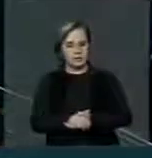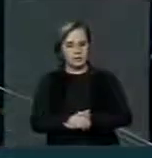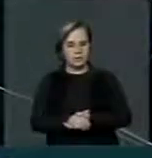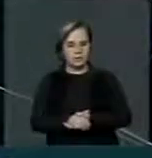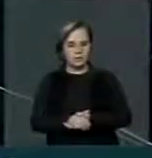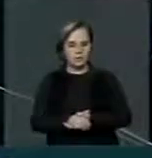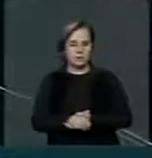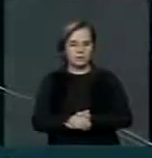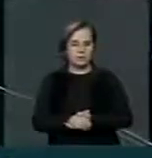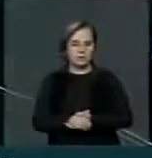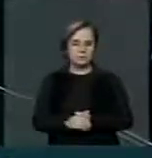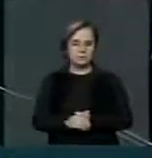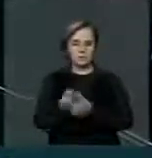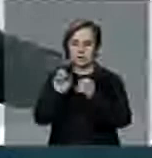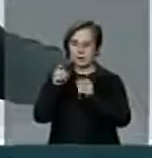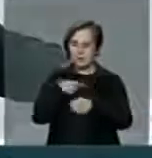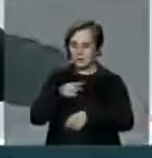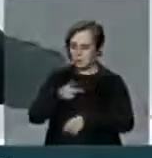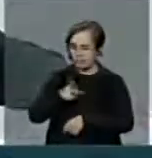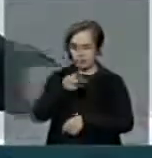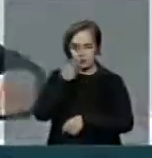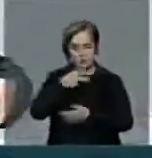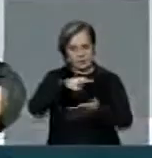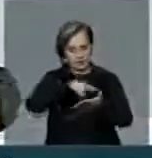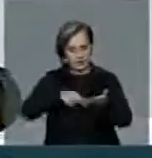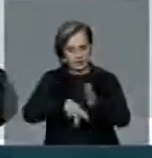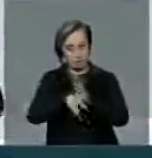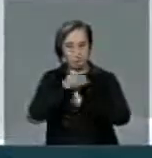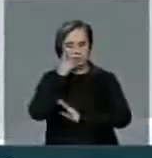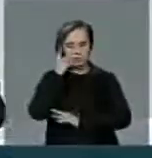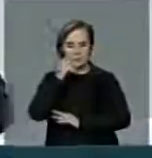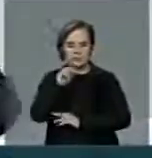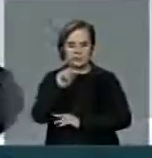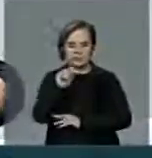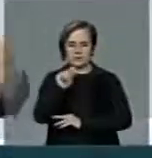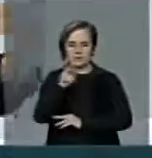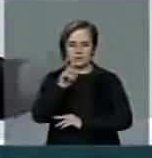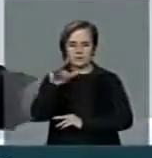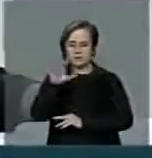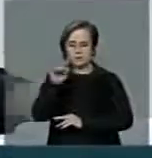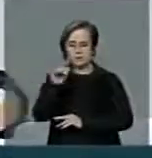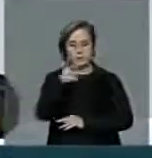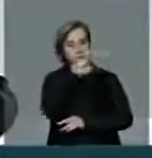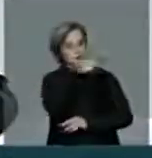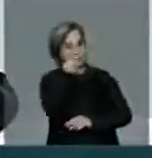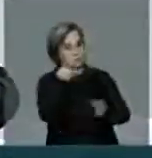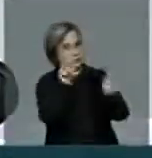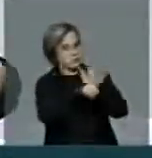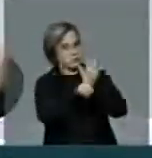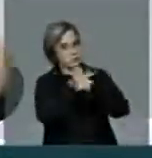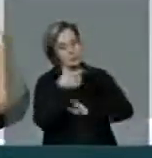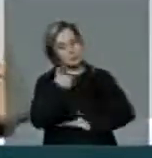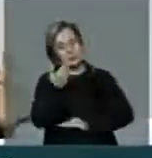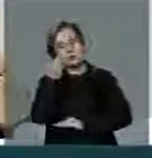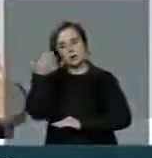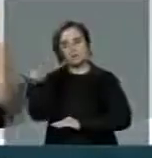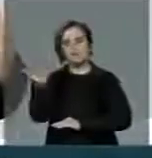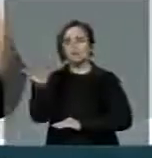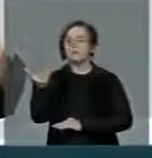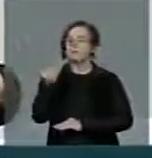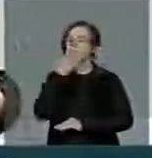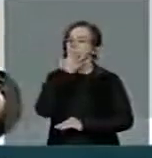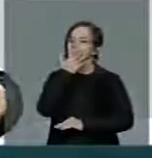tudo bem. Eu vou seguir aqui com as colocações aí no deputado Sávio e eu vou levar esse questionamento do senhor à Advocacia Geral da União. Mas, de qualquer